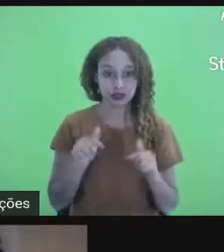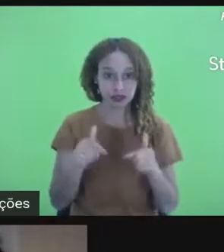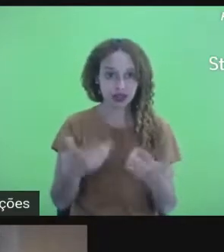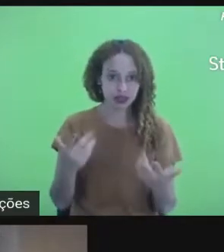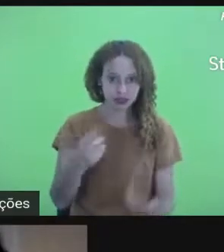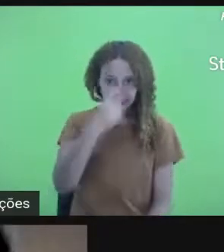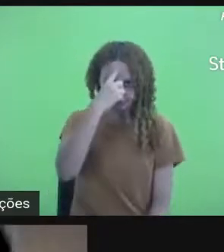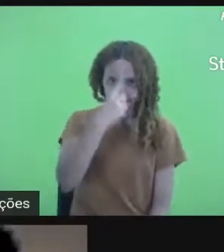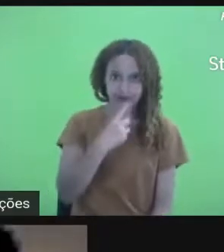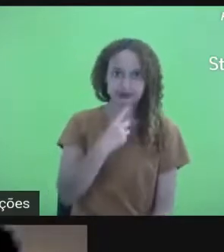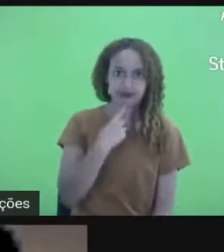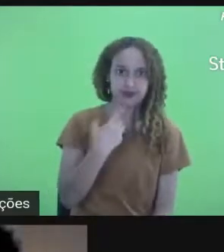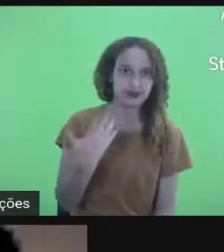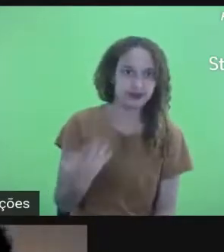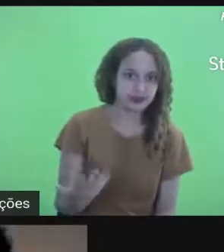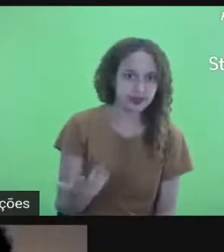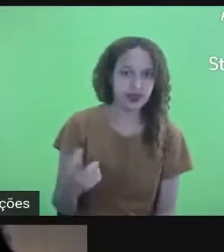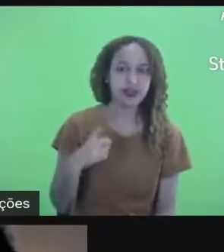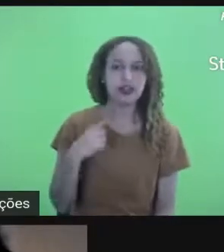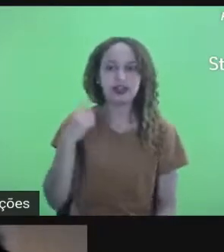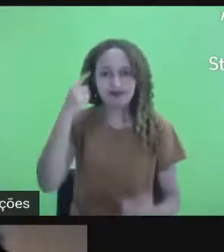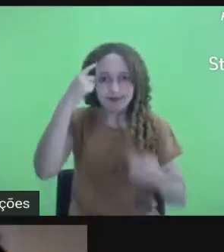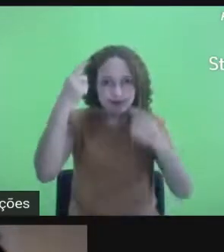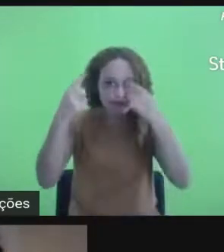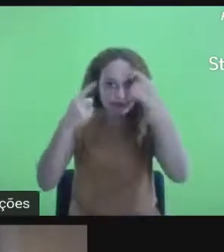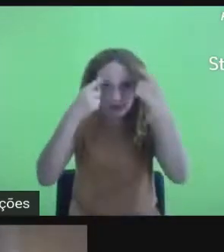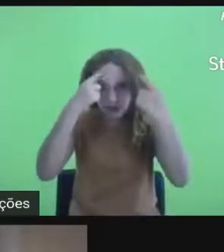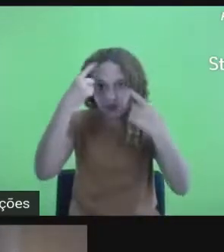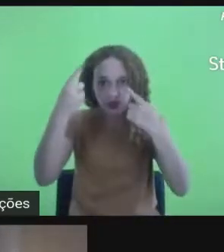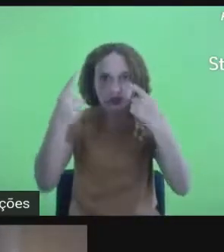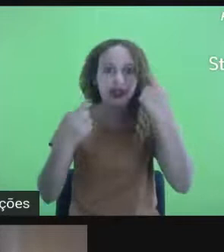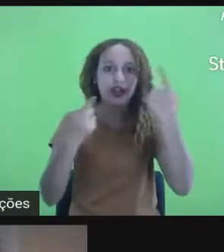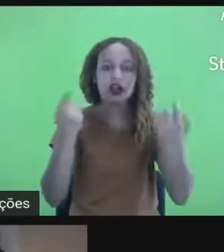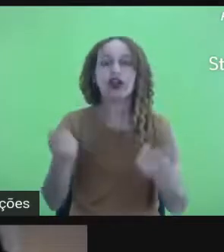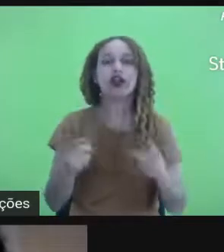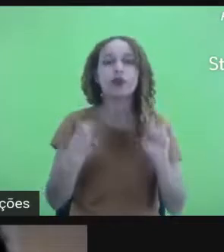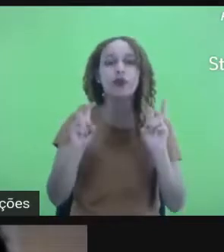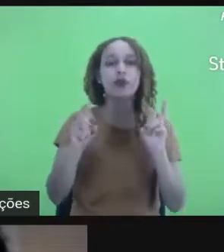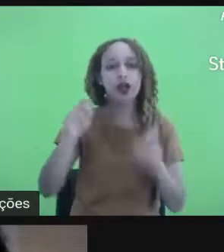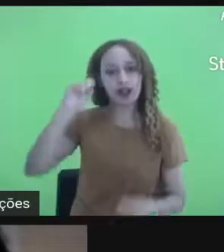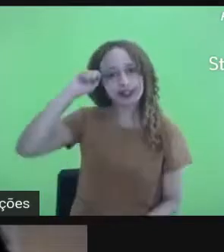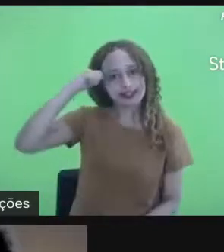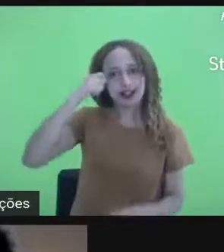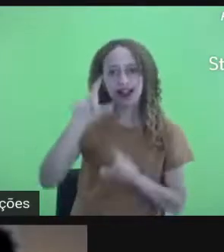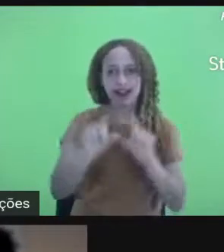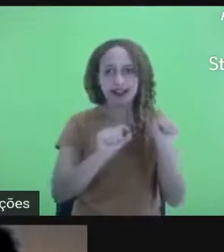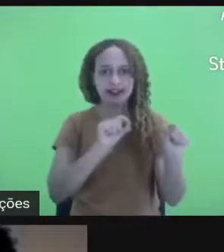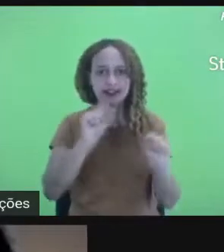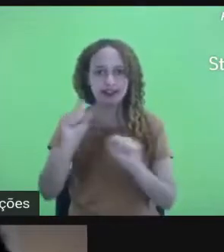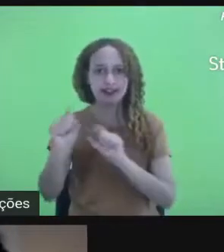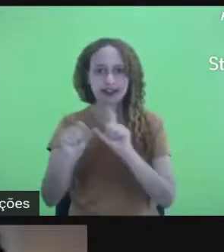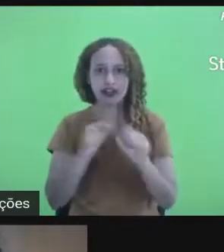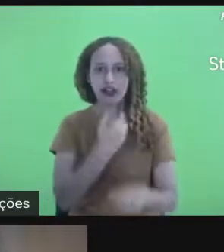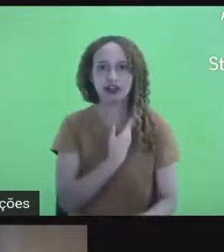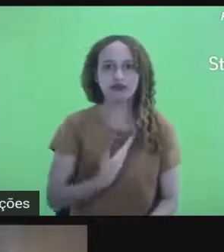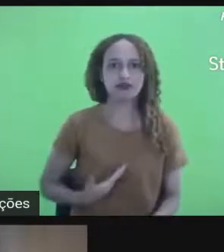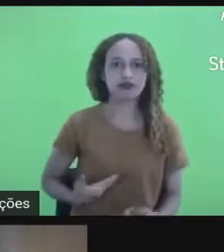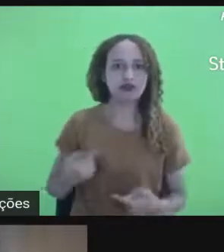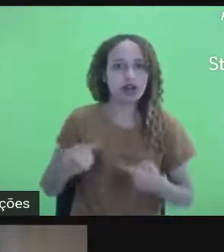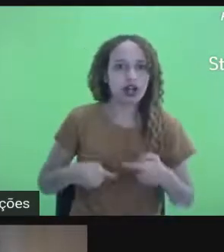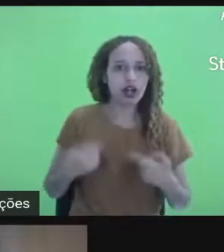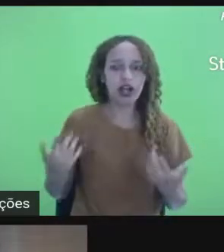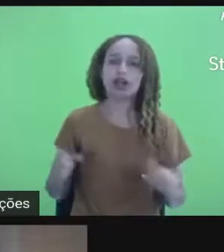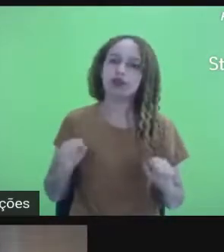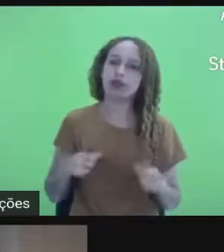né? Vem como urbanismo e o planejamento urbano, ao se considerar questões raciais nas tomadas de decisões políticas. É, vamos procurar explorar